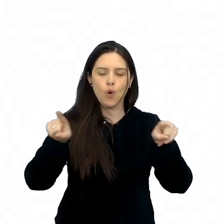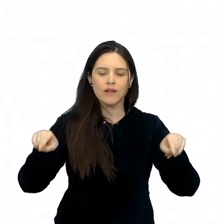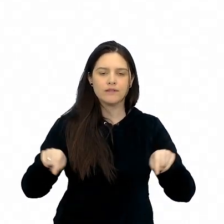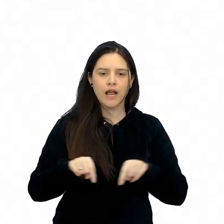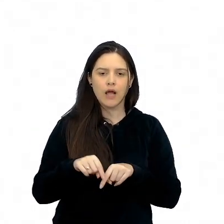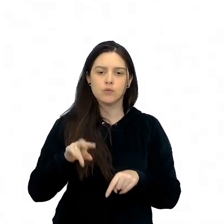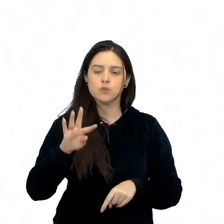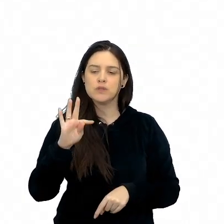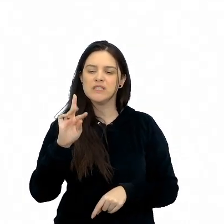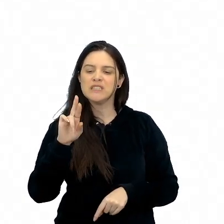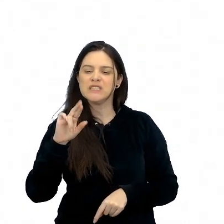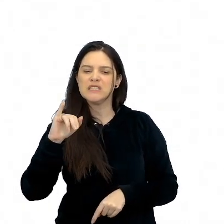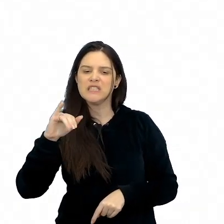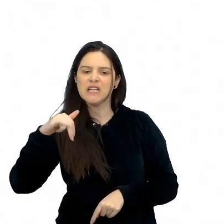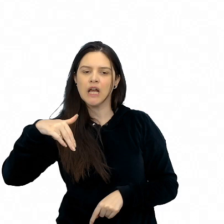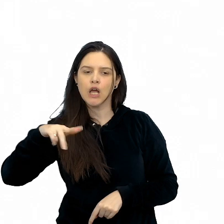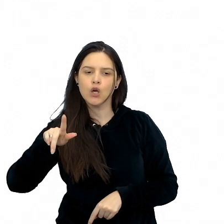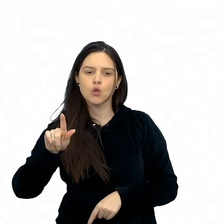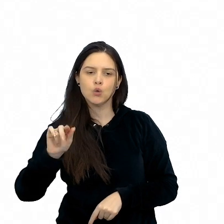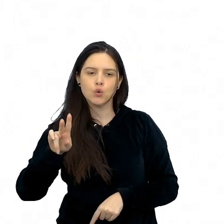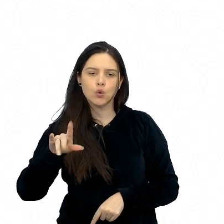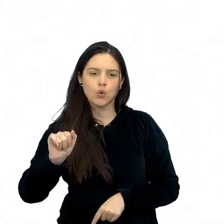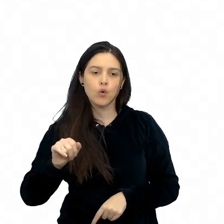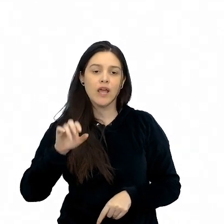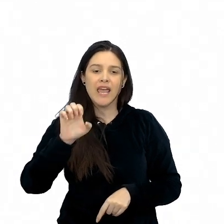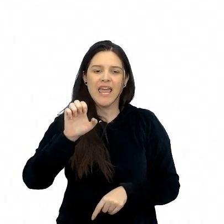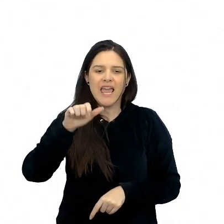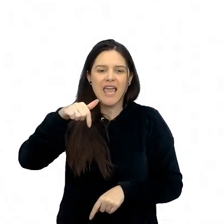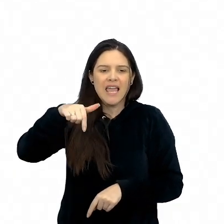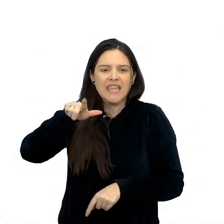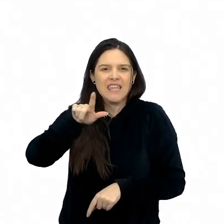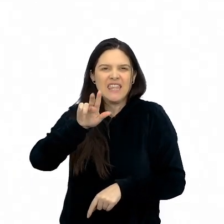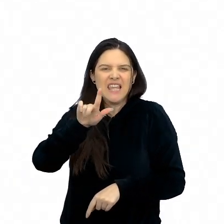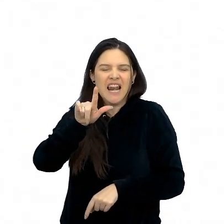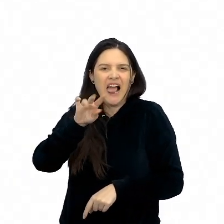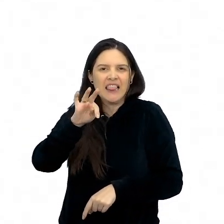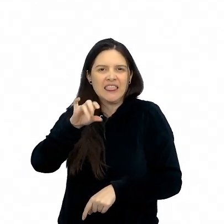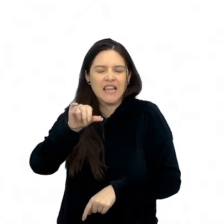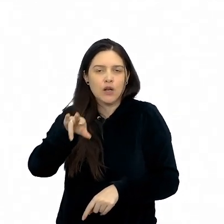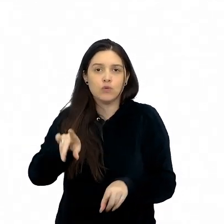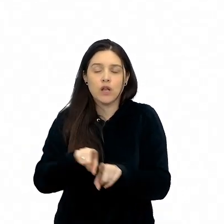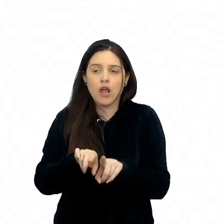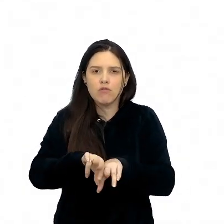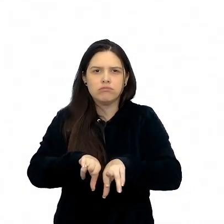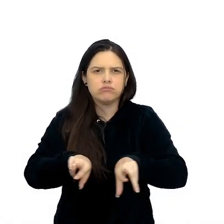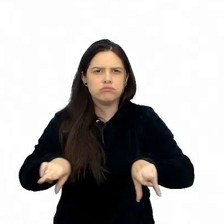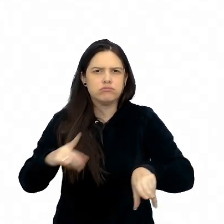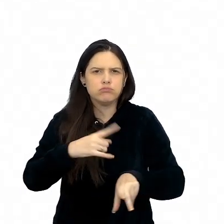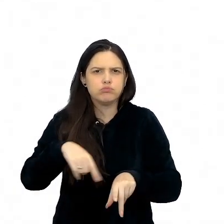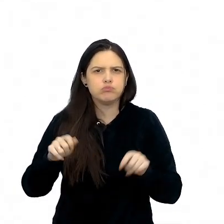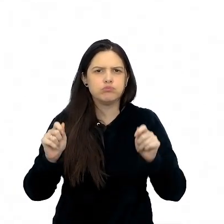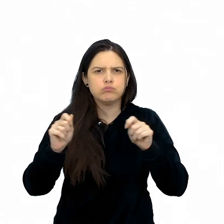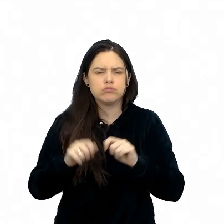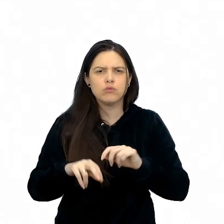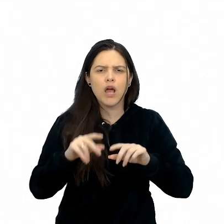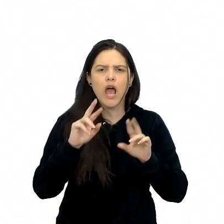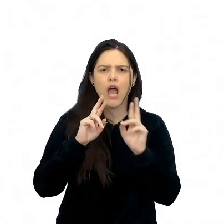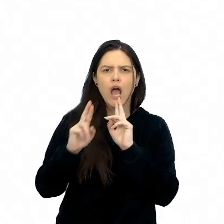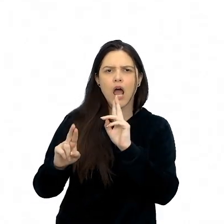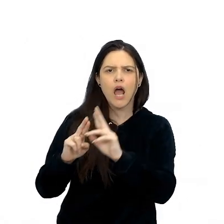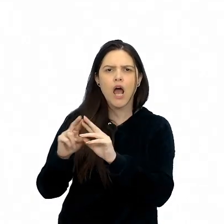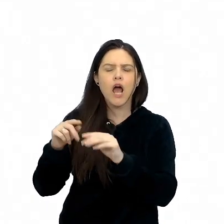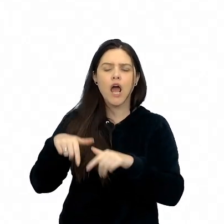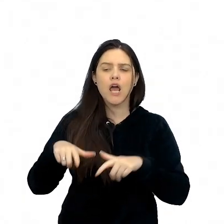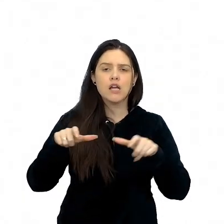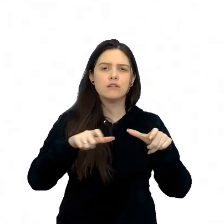equiláteros. Então, quando a gente pensa isso, a gente já observa o nosso meio, tudo aquilo que vem o quê? Em relação a